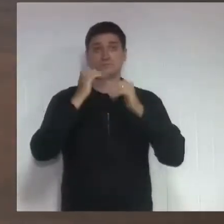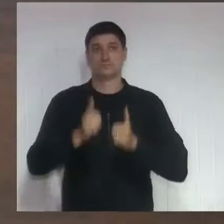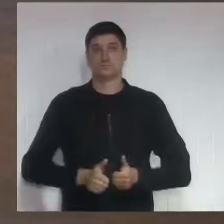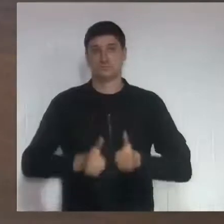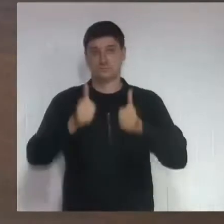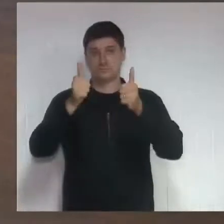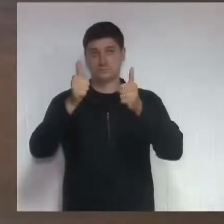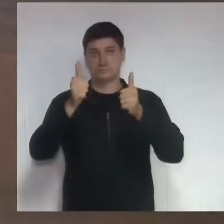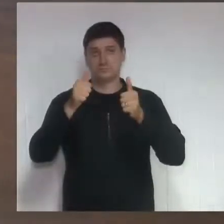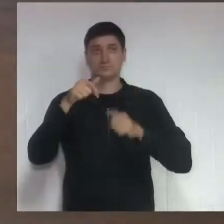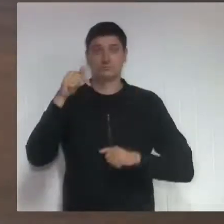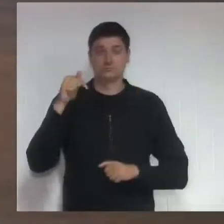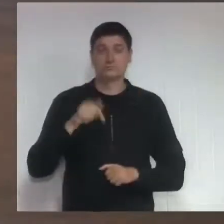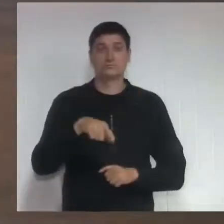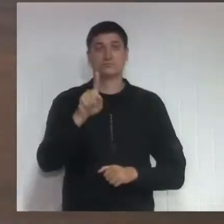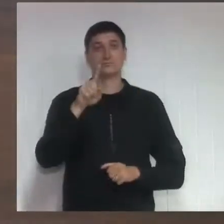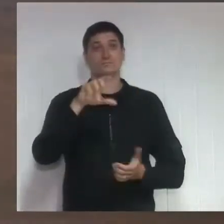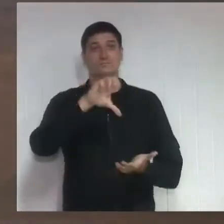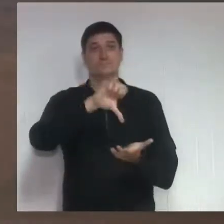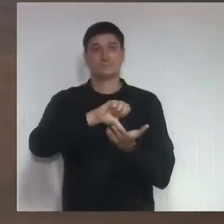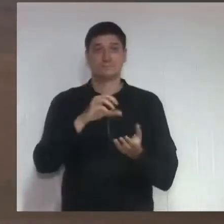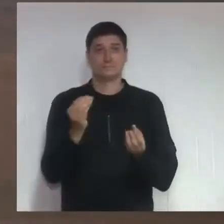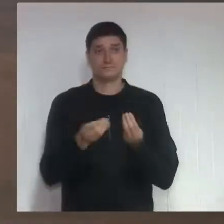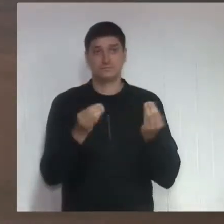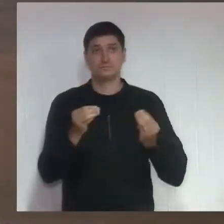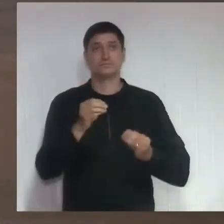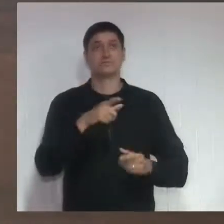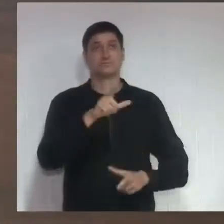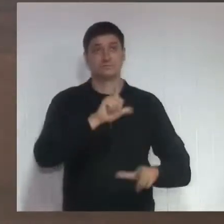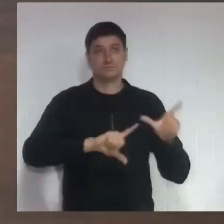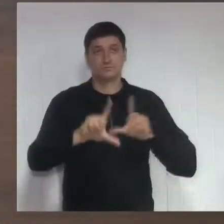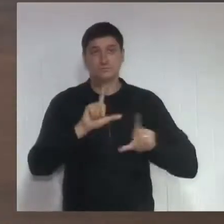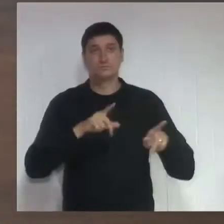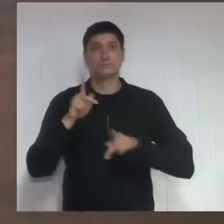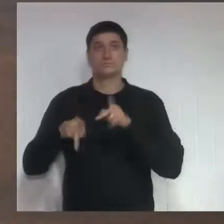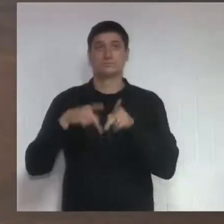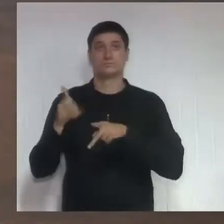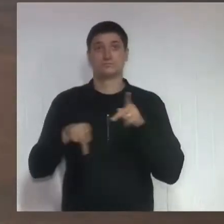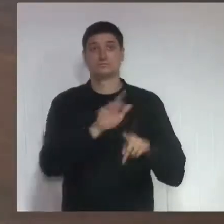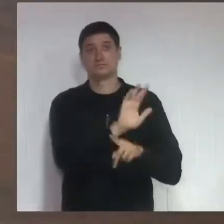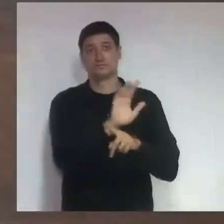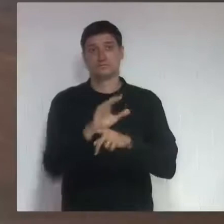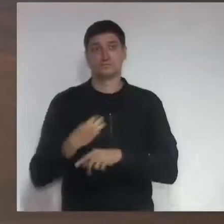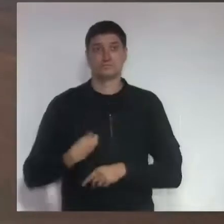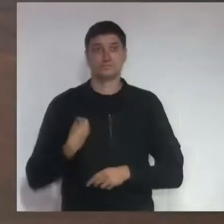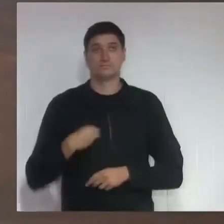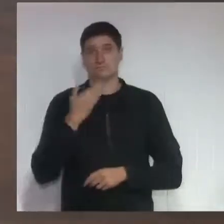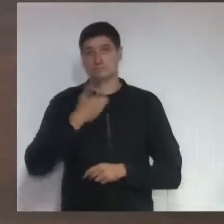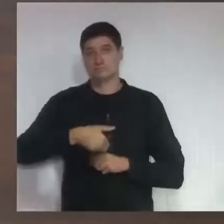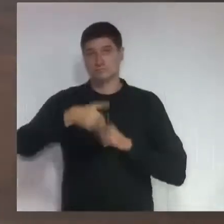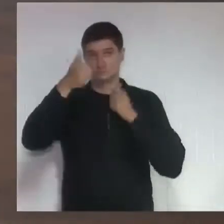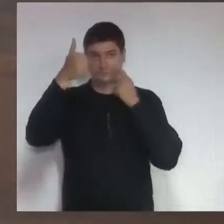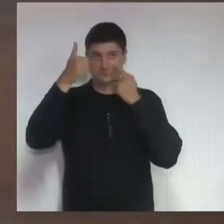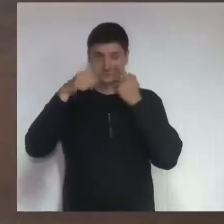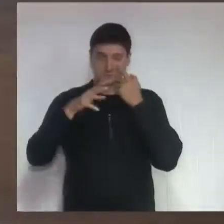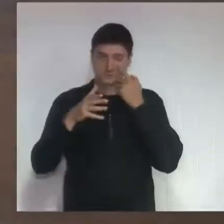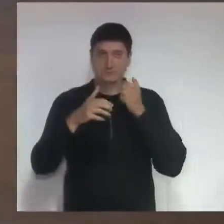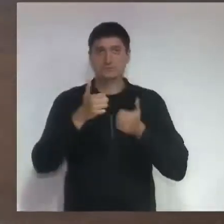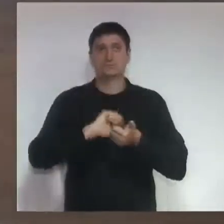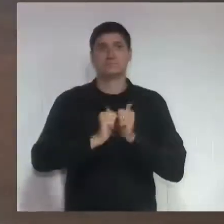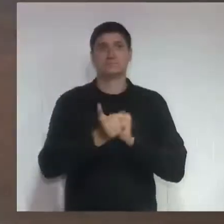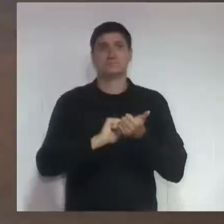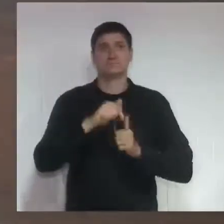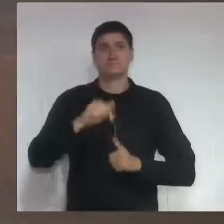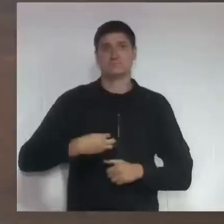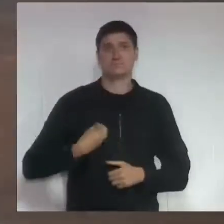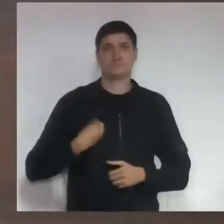melhor ordenamento do ambiente urbano, primando pela qualidade de vida da população. Como que a gente pode pensar qualidade de vida melhor em